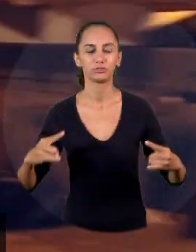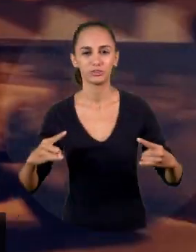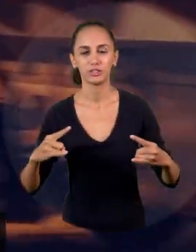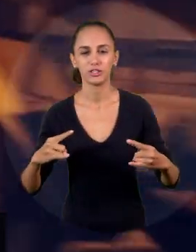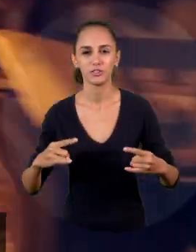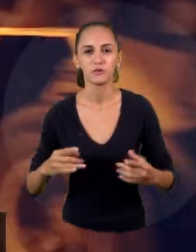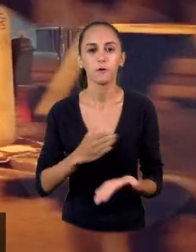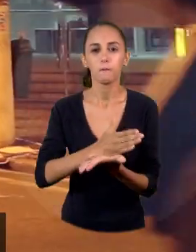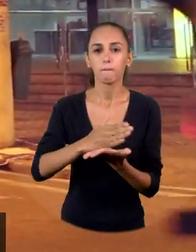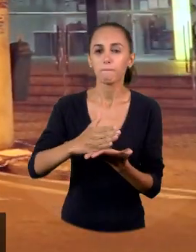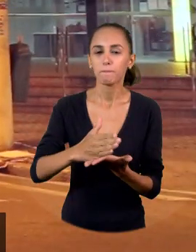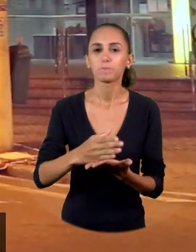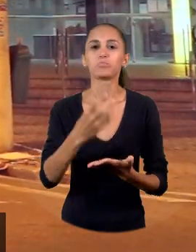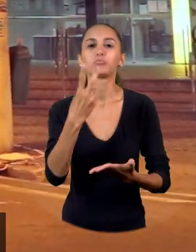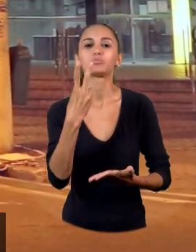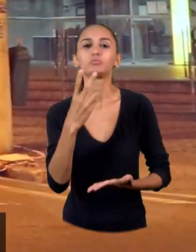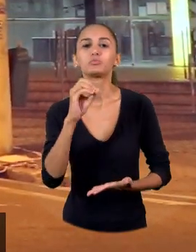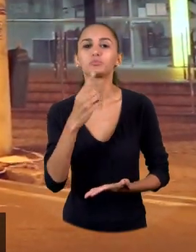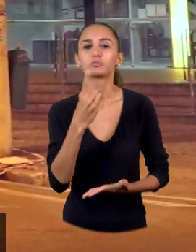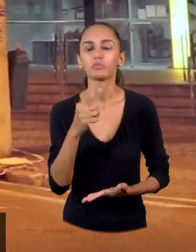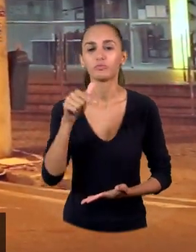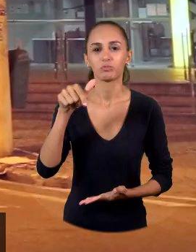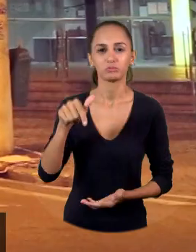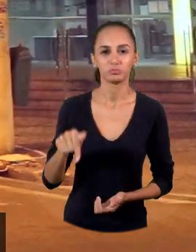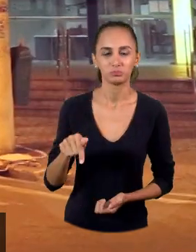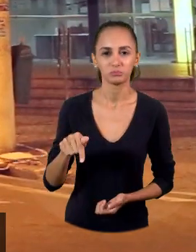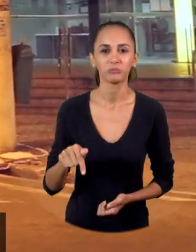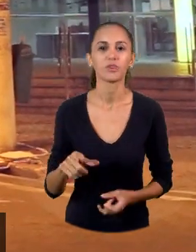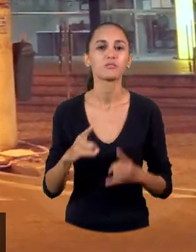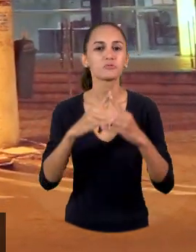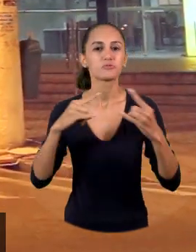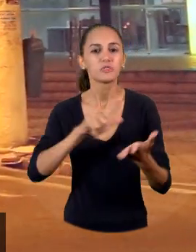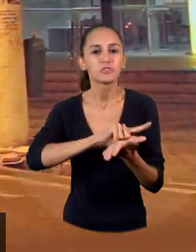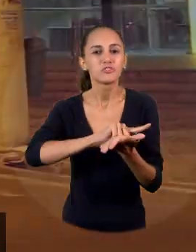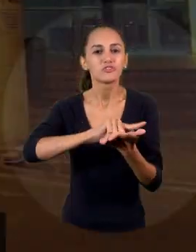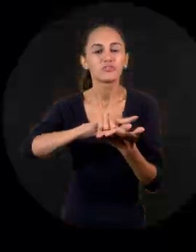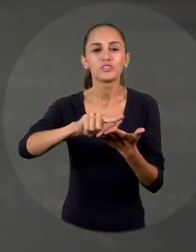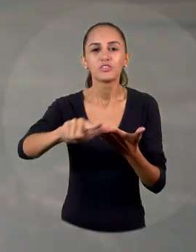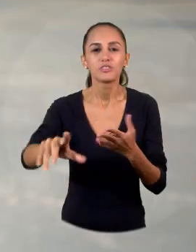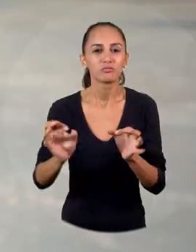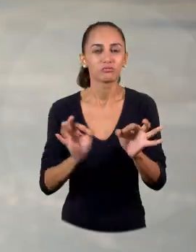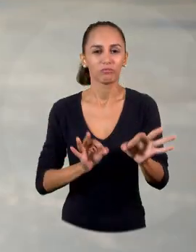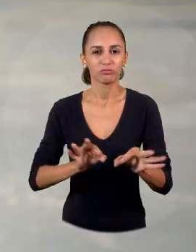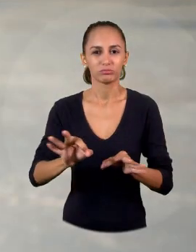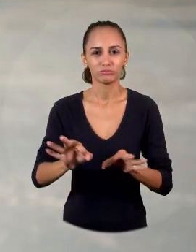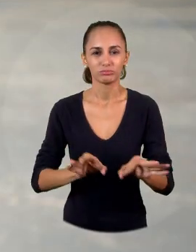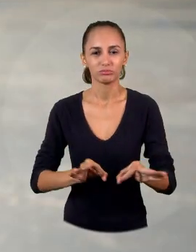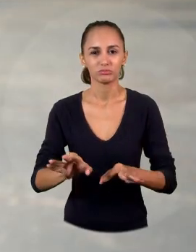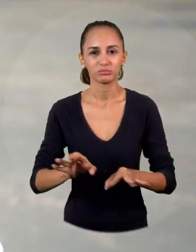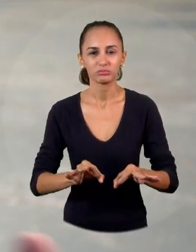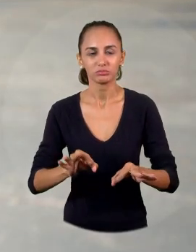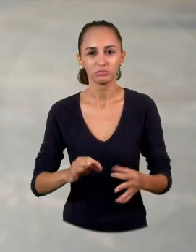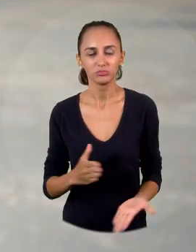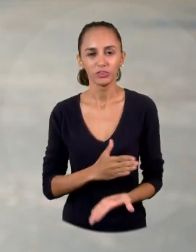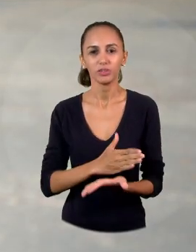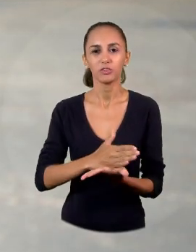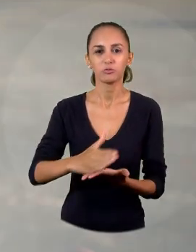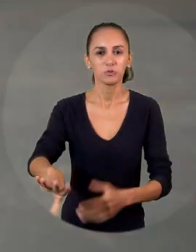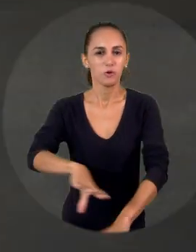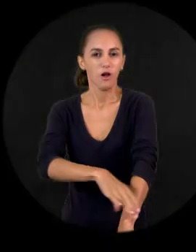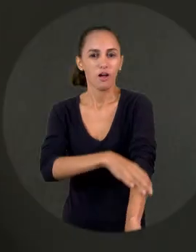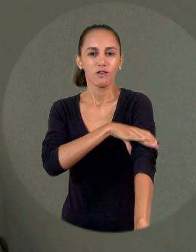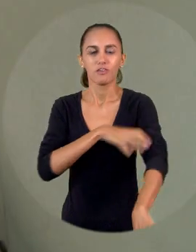que a gente pudesse começar o ano de 2017 com a cidade limpa, com a cidade em ordem. E a partir